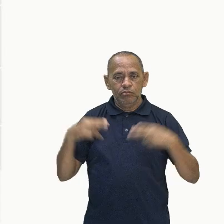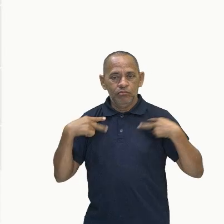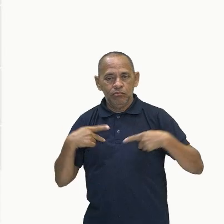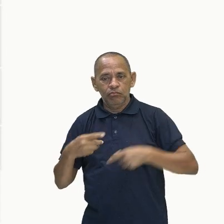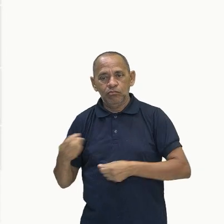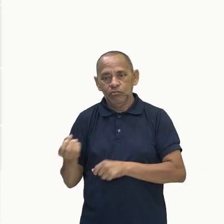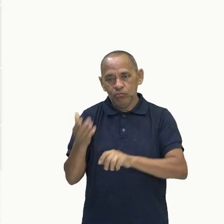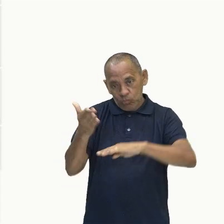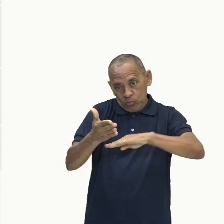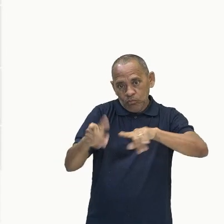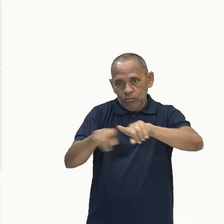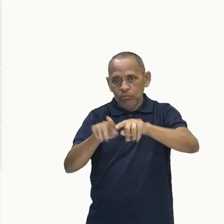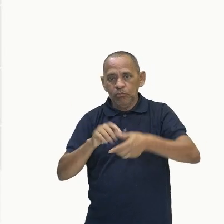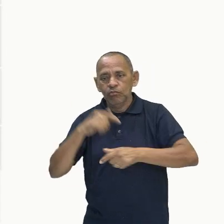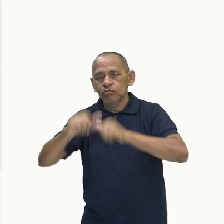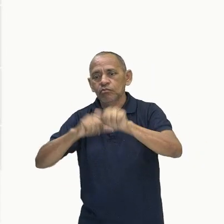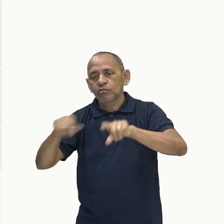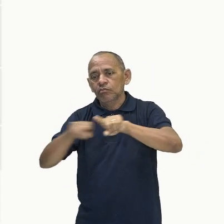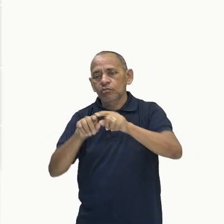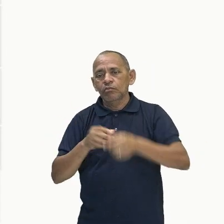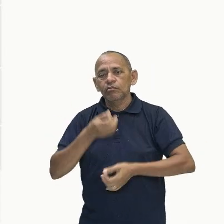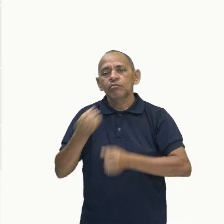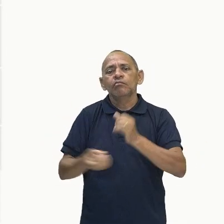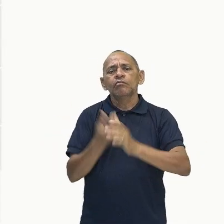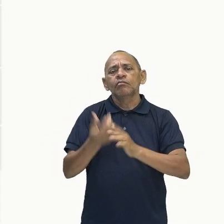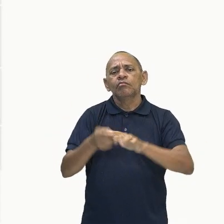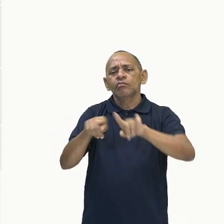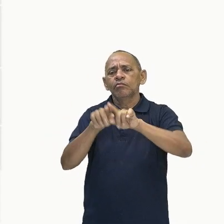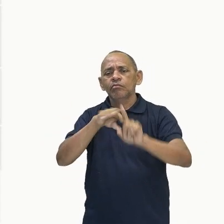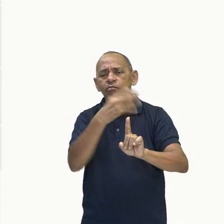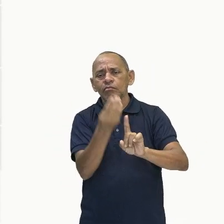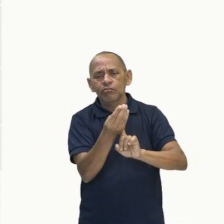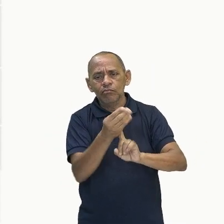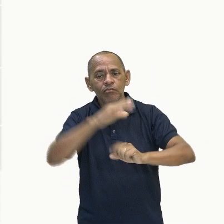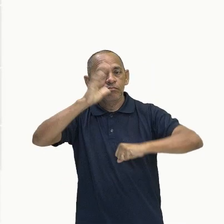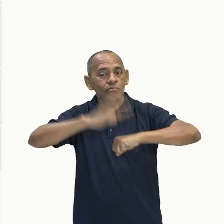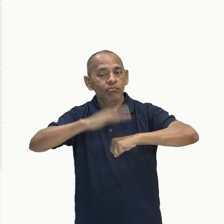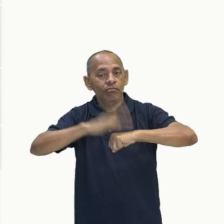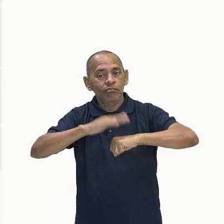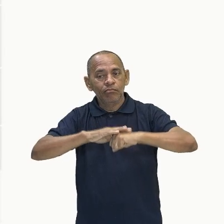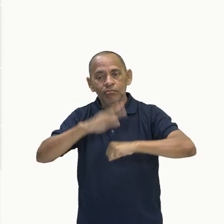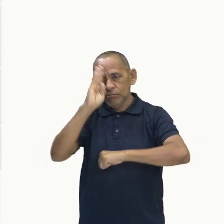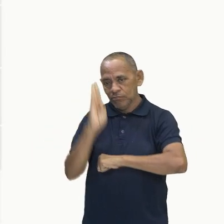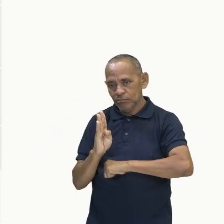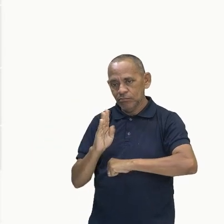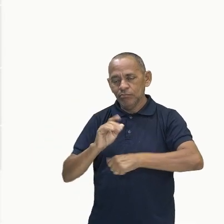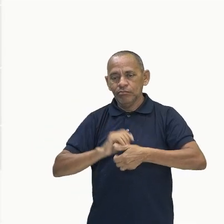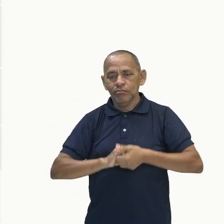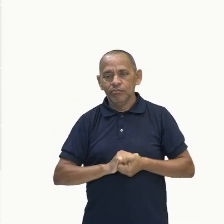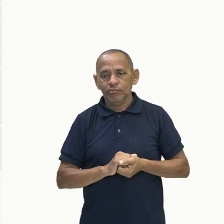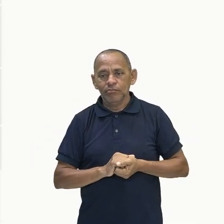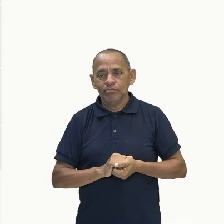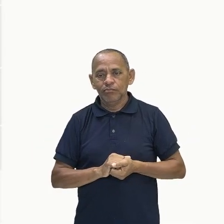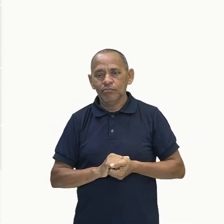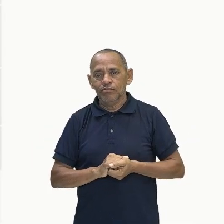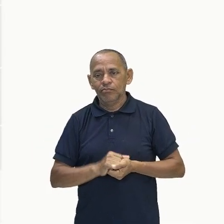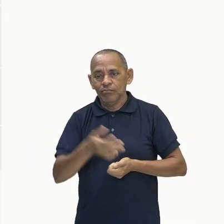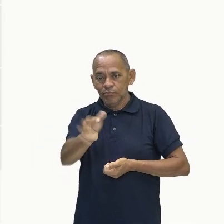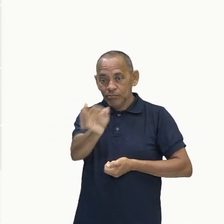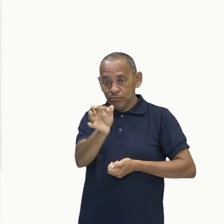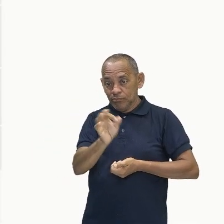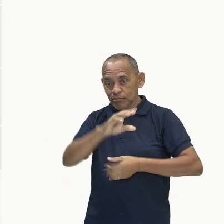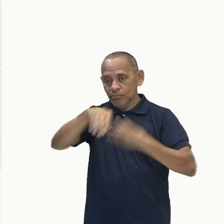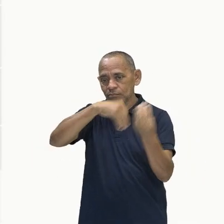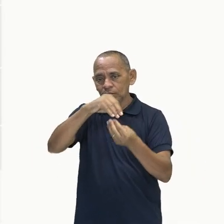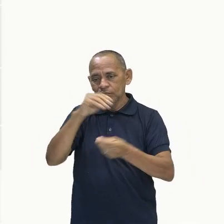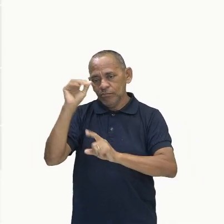mas ela vai mudar o quê? Vai criar o quê? Criar uma arte autenticamente brasileira, misturando a